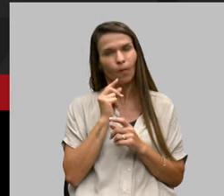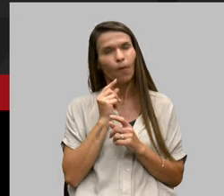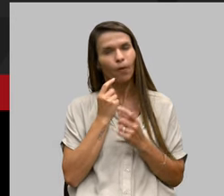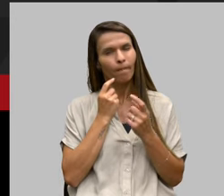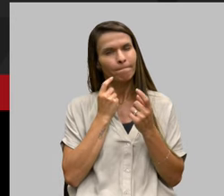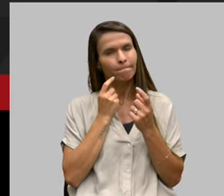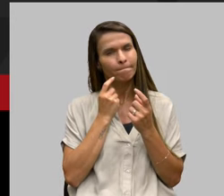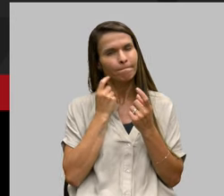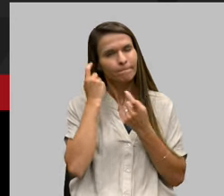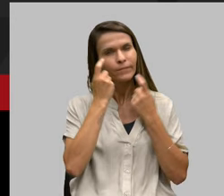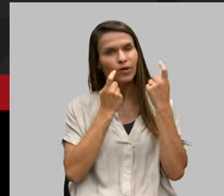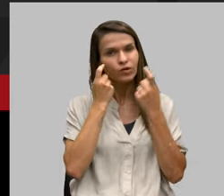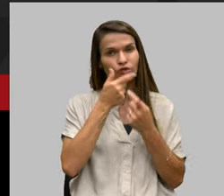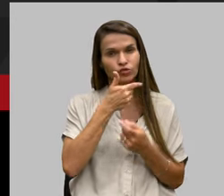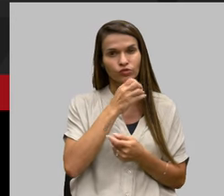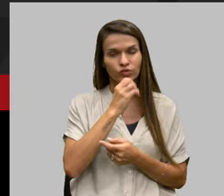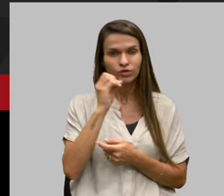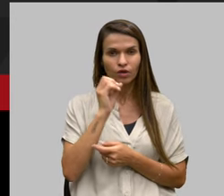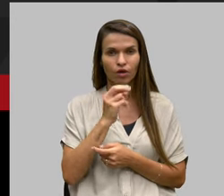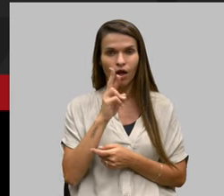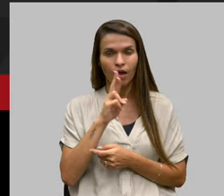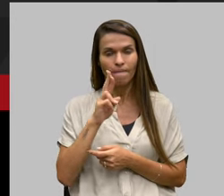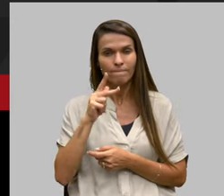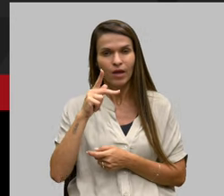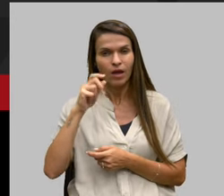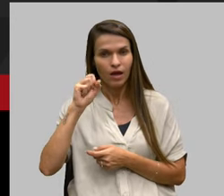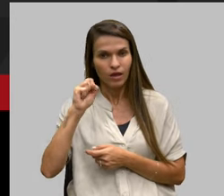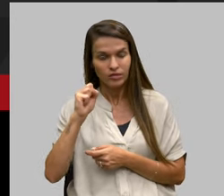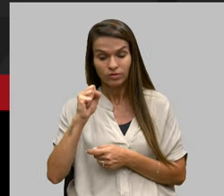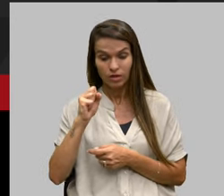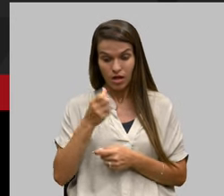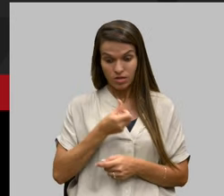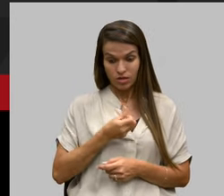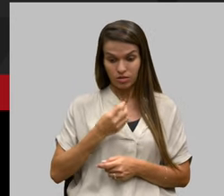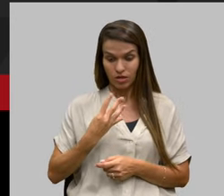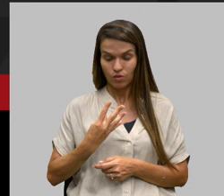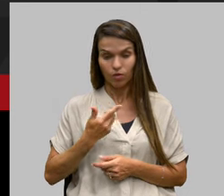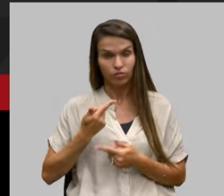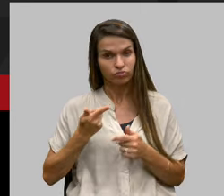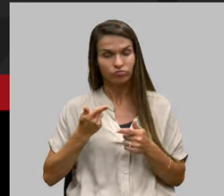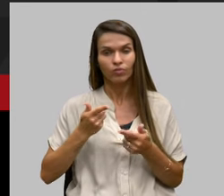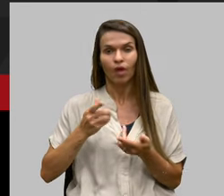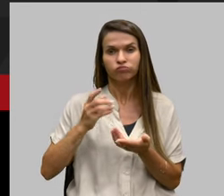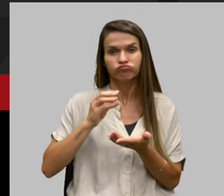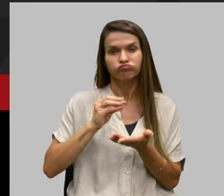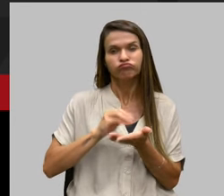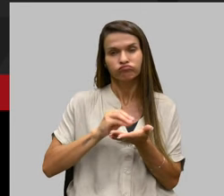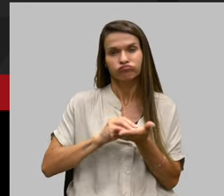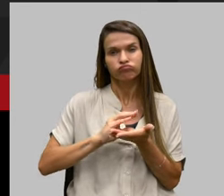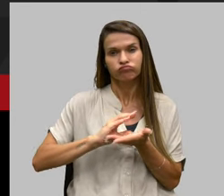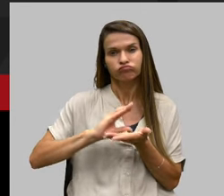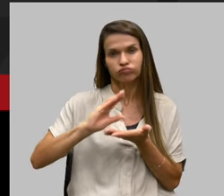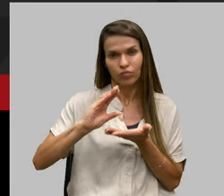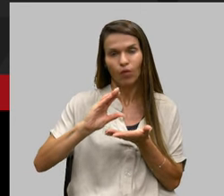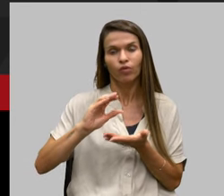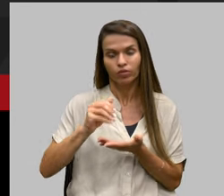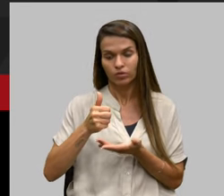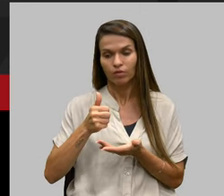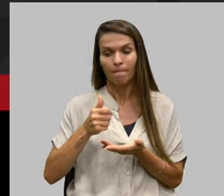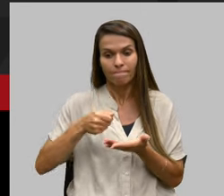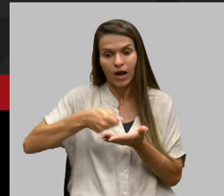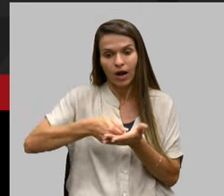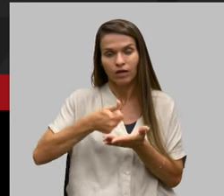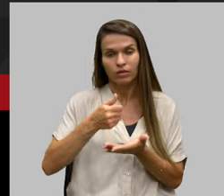dos 200 rpps 64 não tem recursos suficientes em caixa para arcar nem com 10% do seu passivo